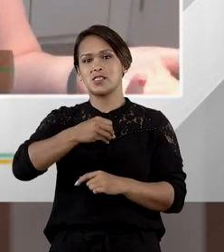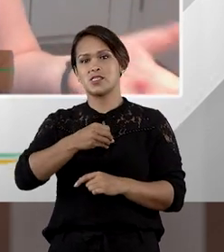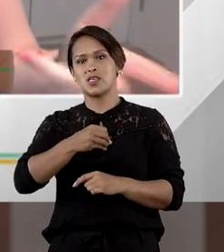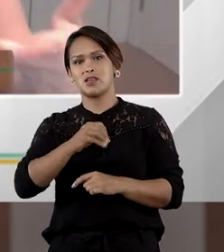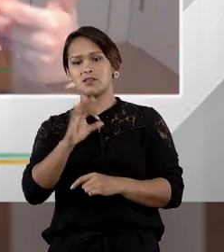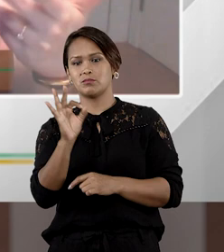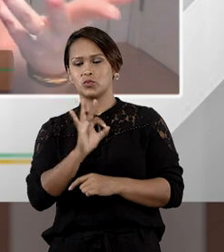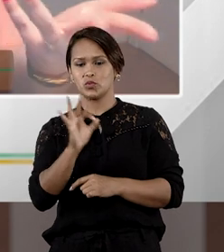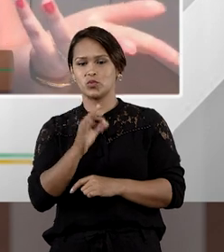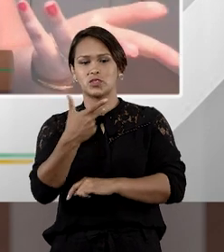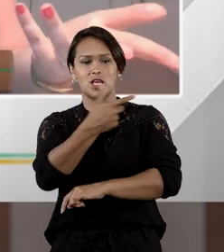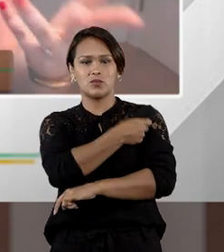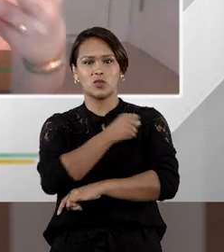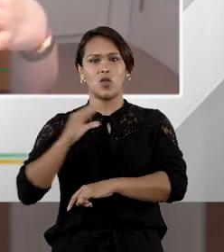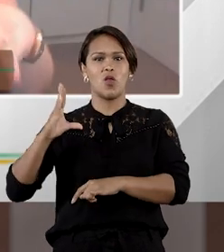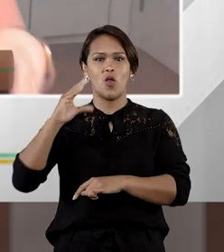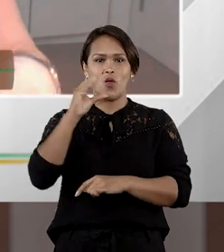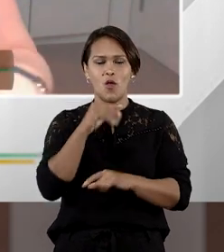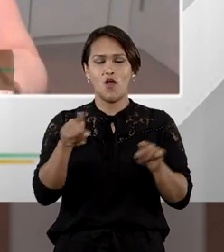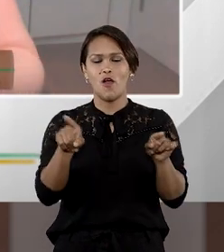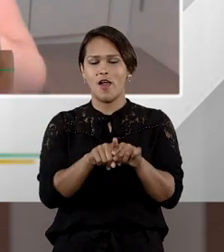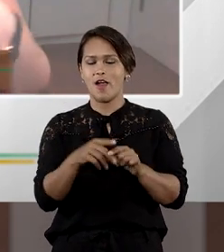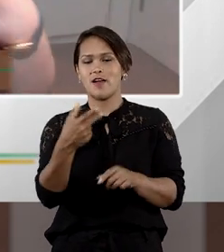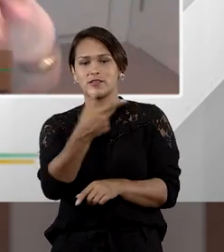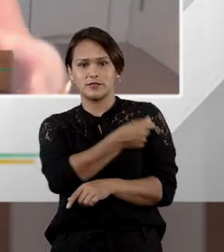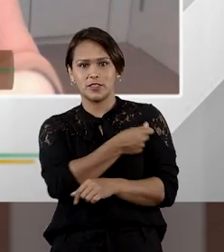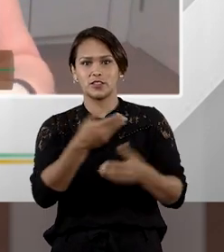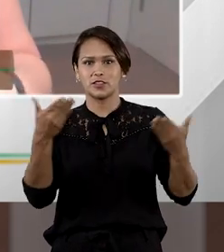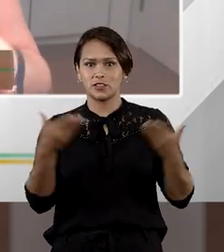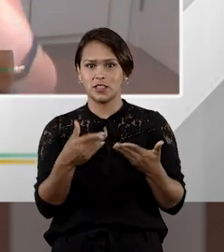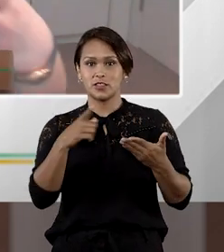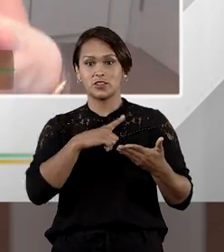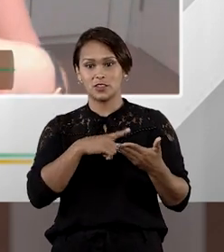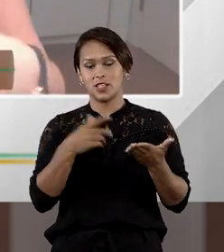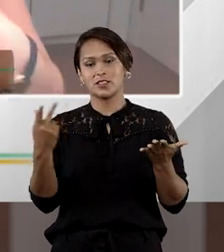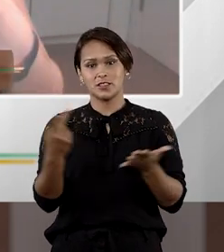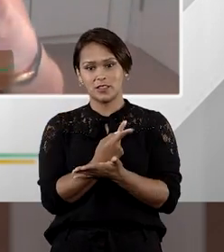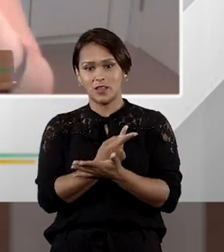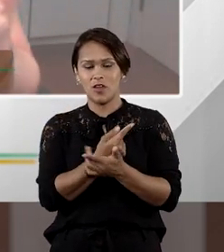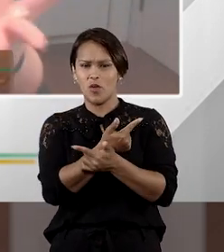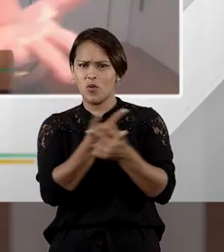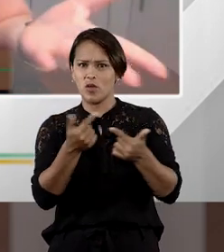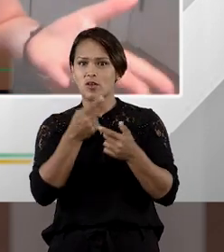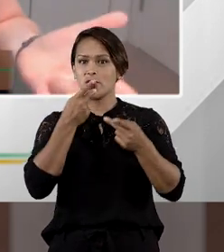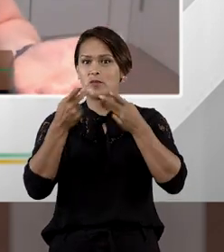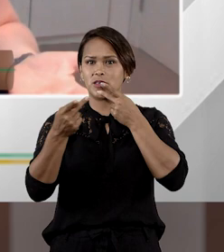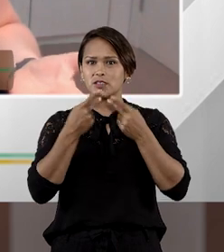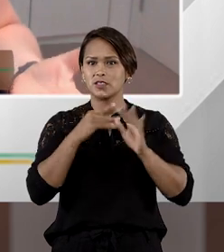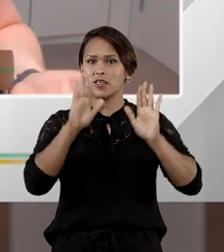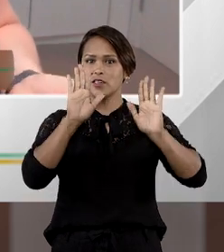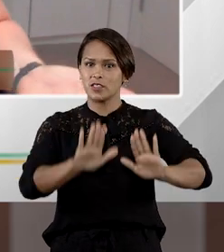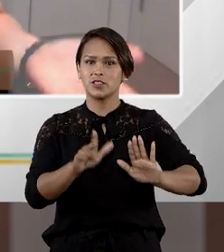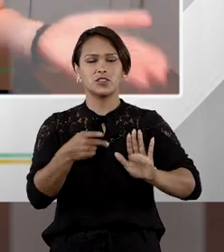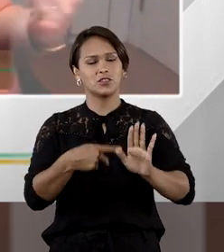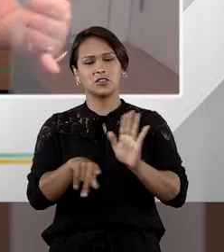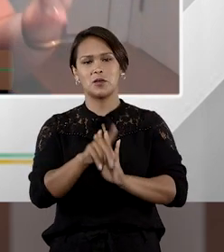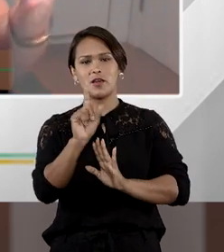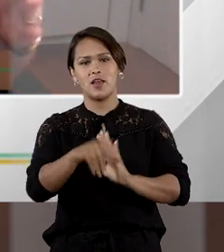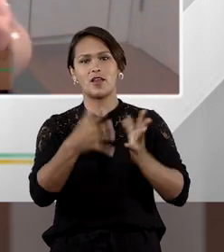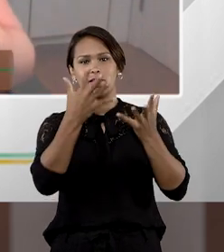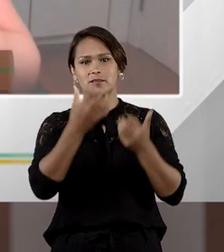da população adulta vacinada, então realmente já estava havendo algumas críticas, dizendo, poxa, tá bom, né?